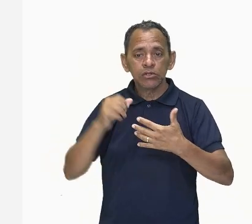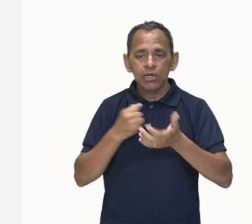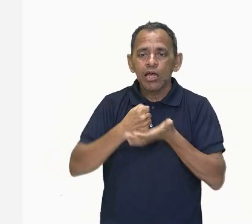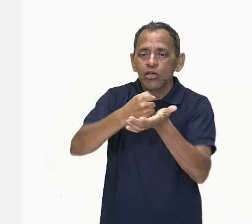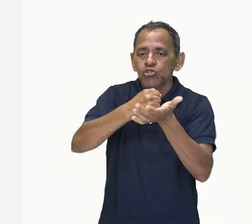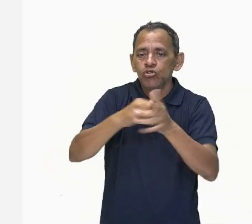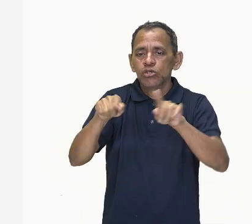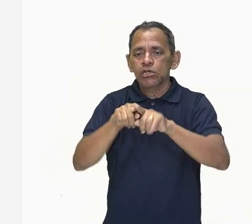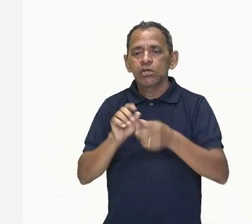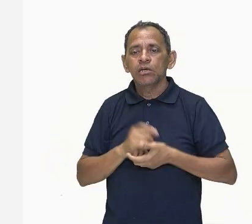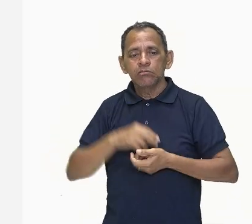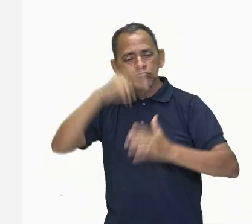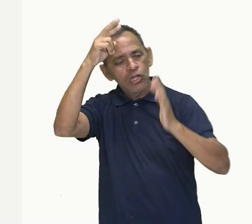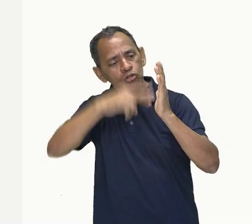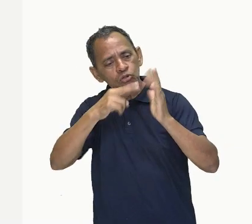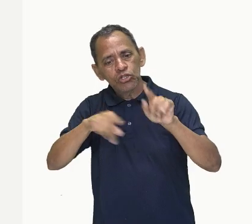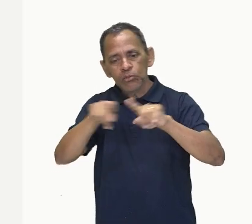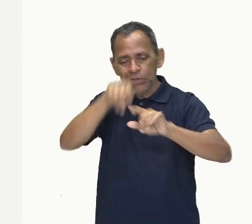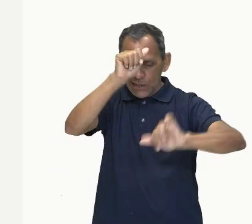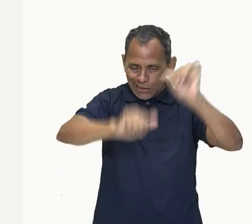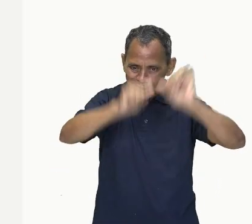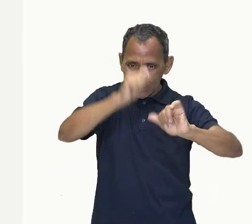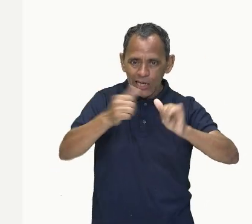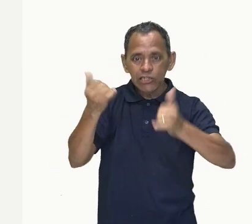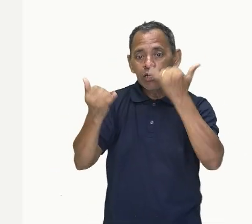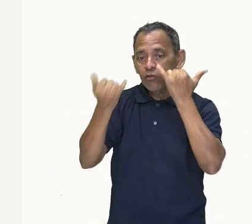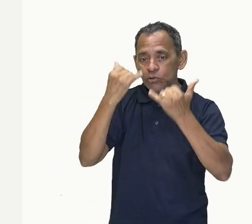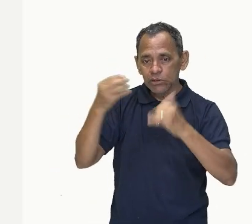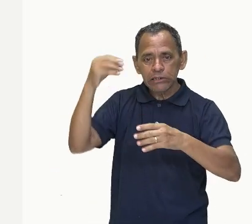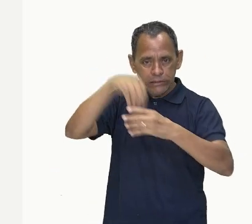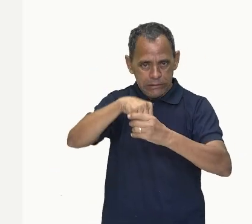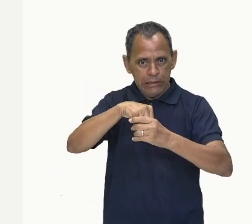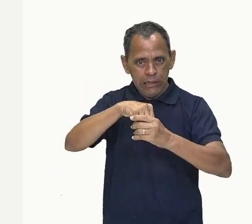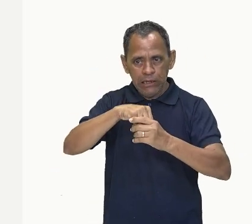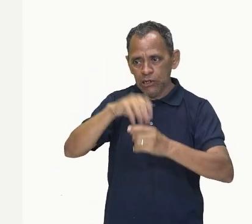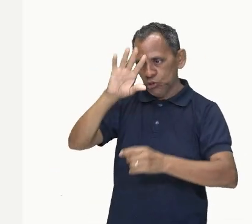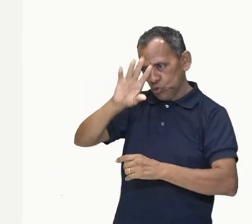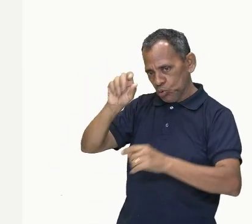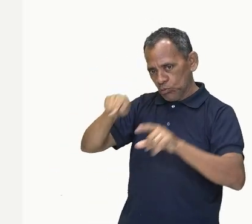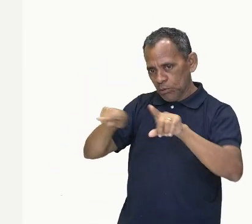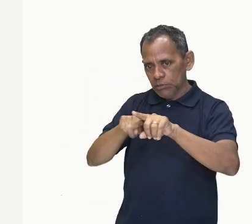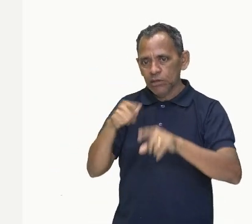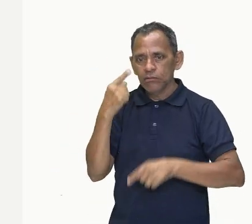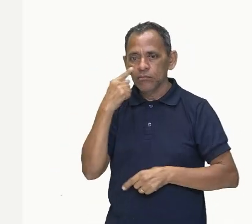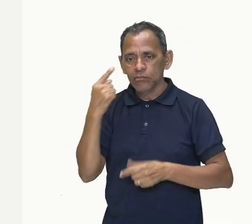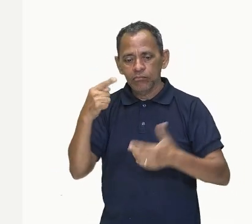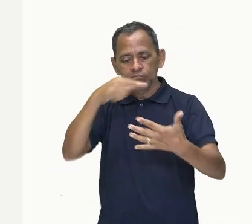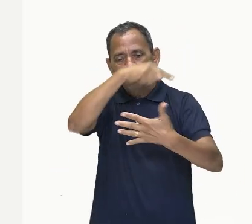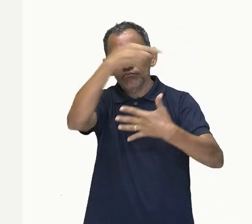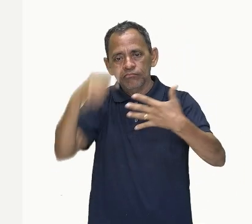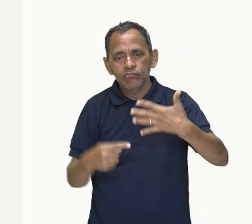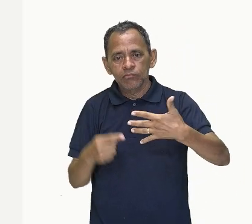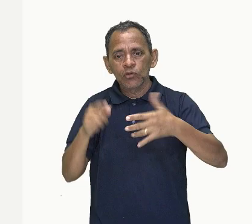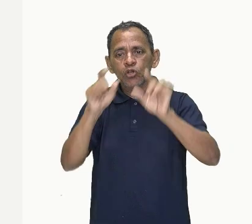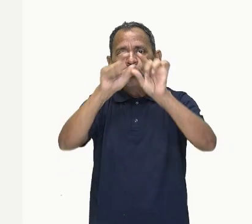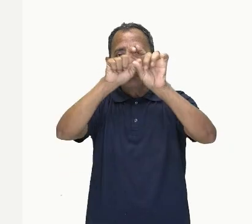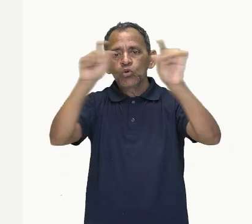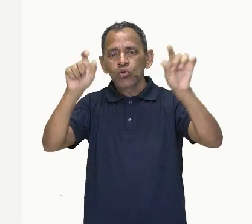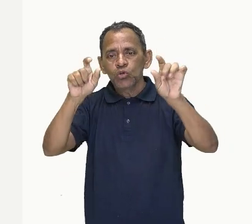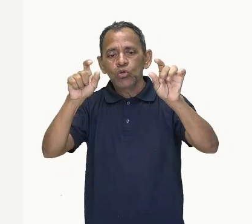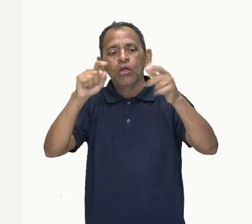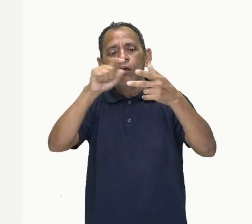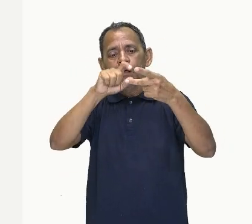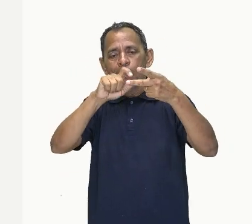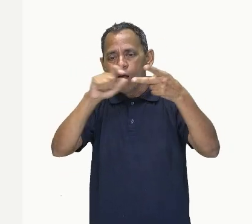leitura e na interpretação das informações contidas no mapa. Então, nós temos aqui como elementos do mapa o título, a legenda,